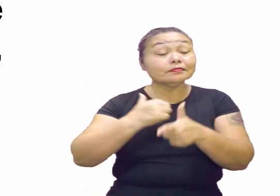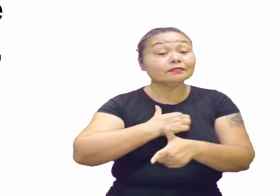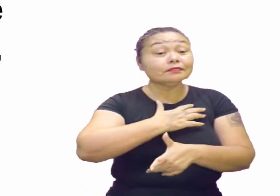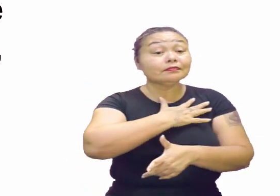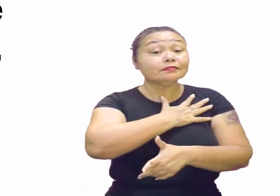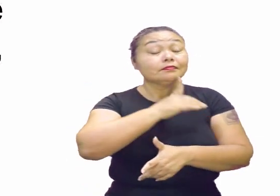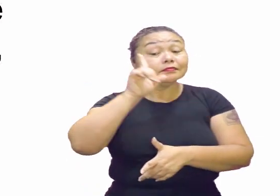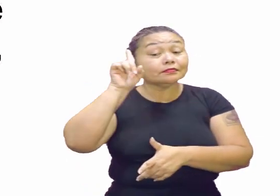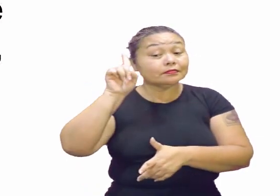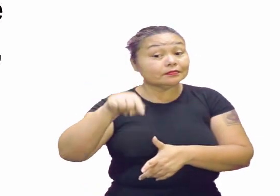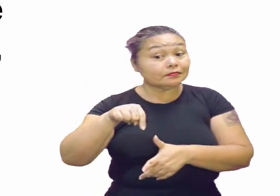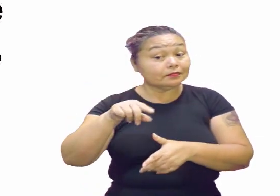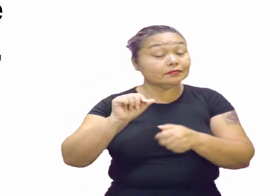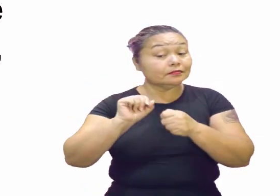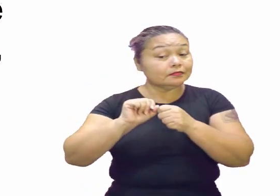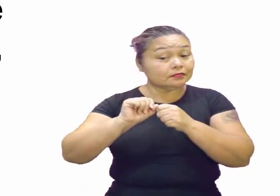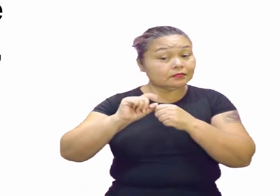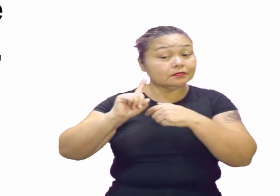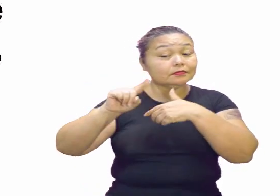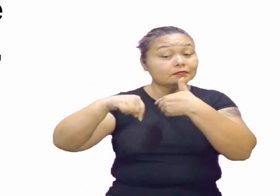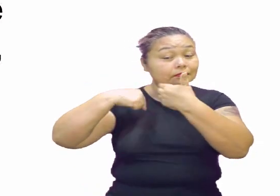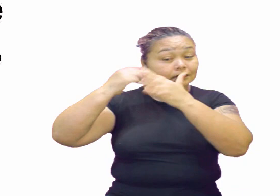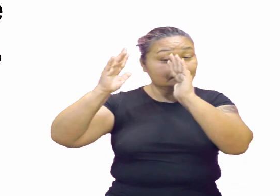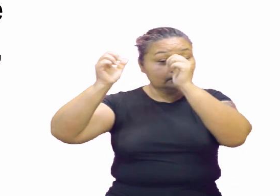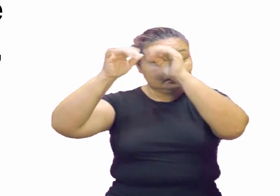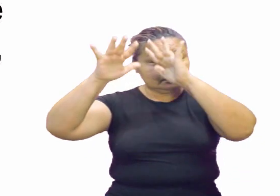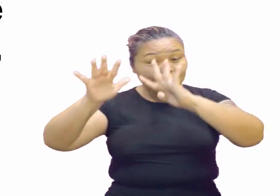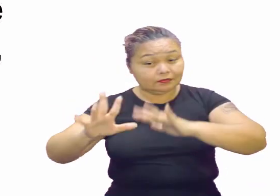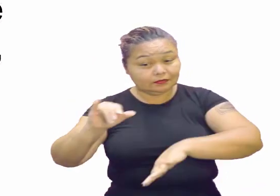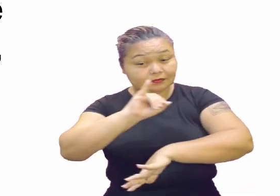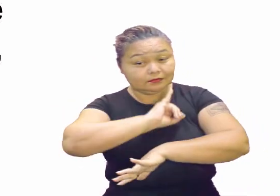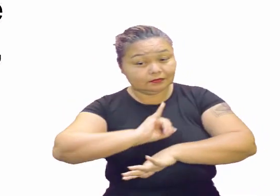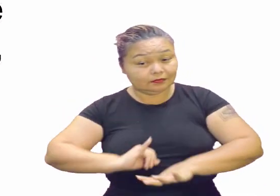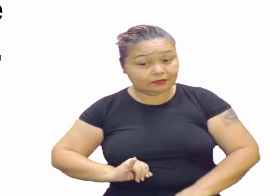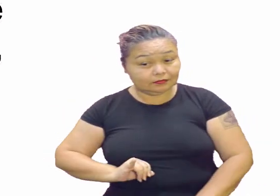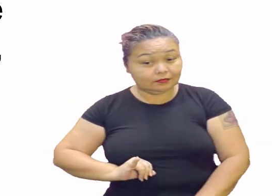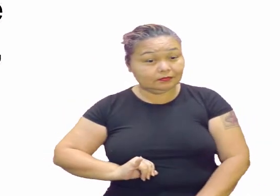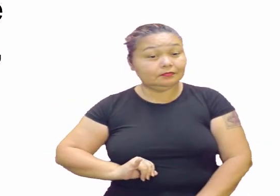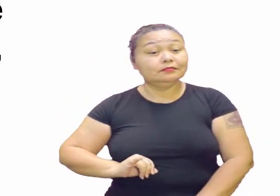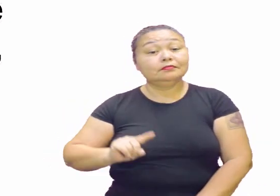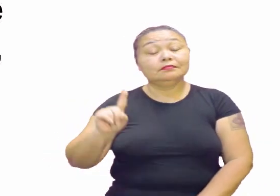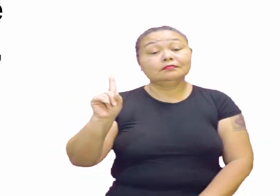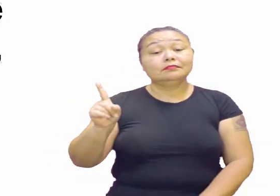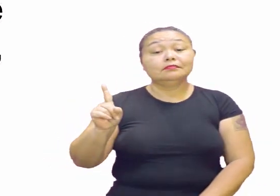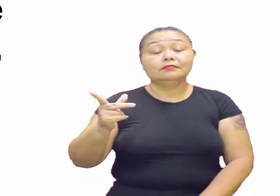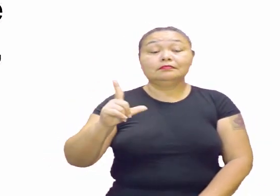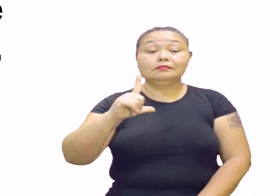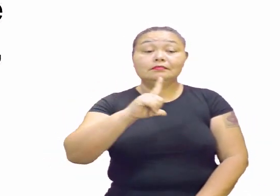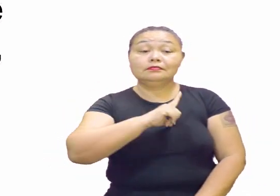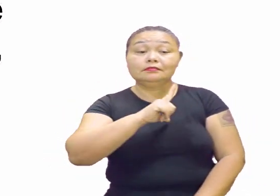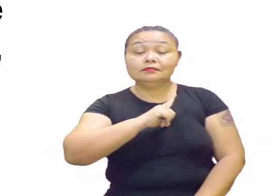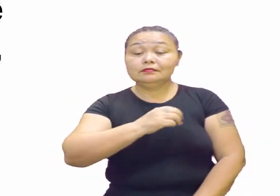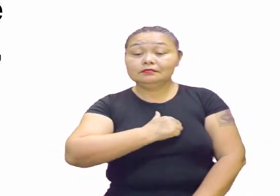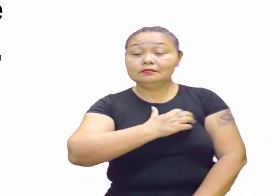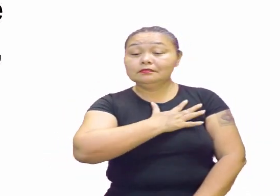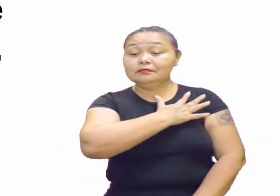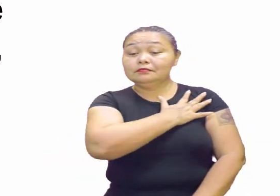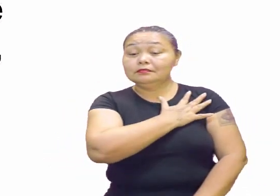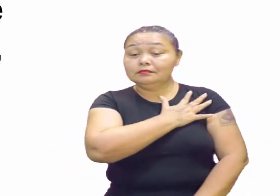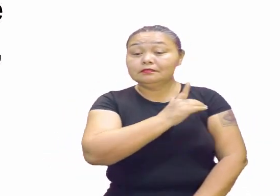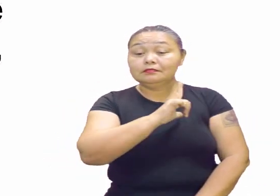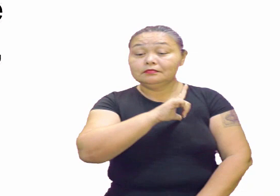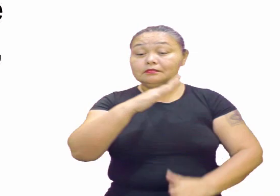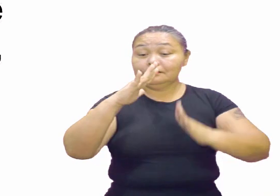um dos fatores que levaram à queda do Império. Eu tive os militares, eu